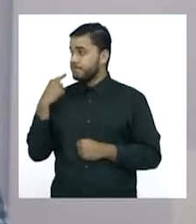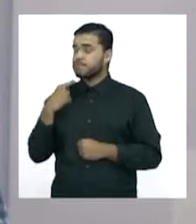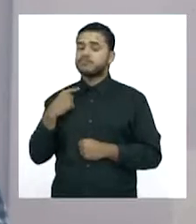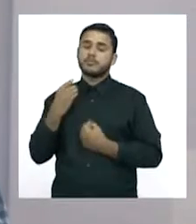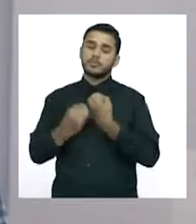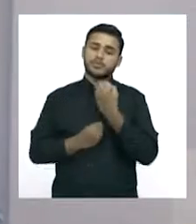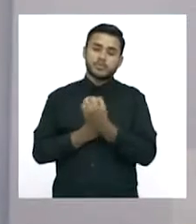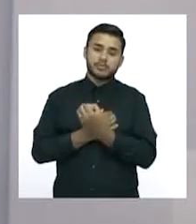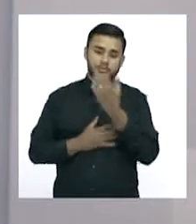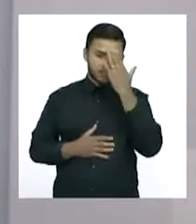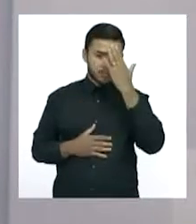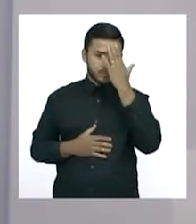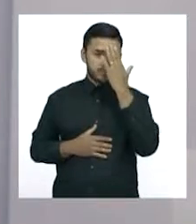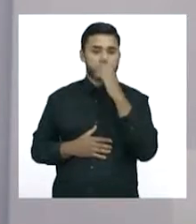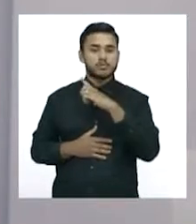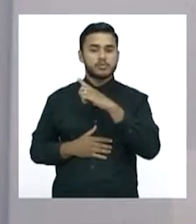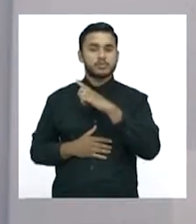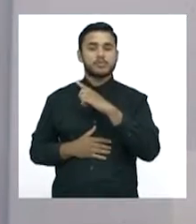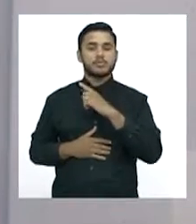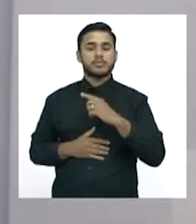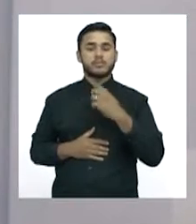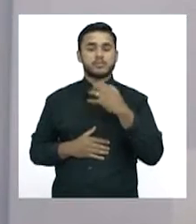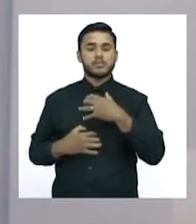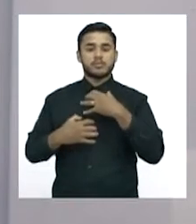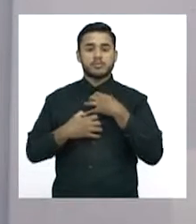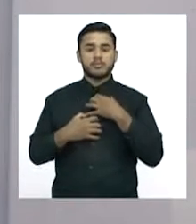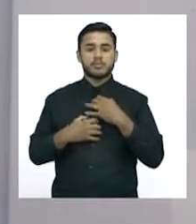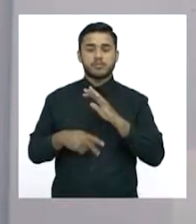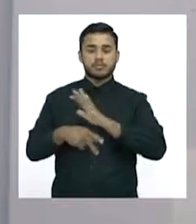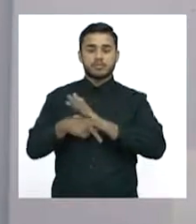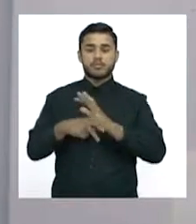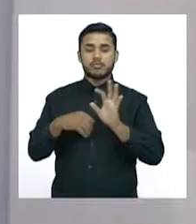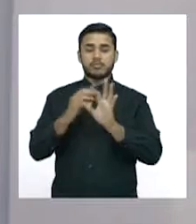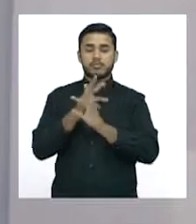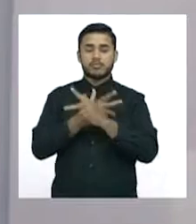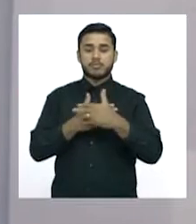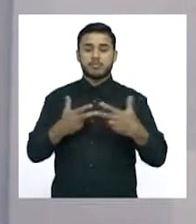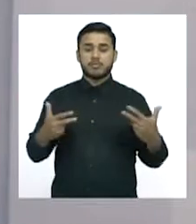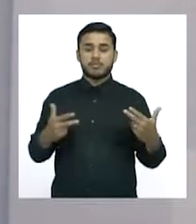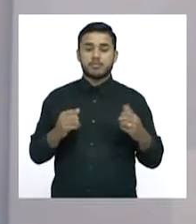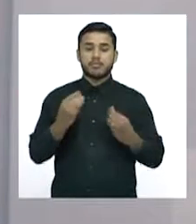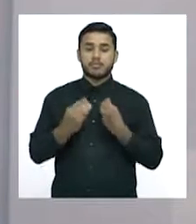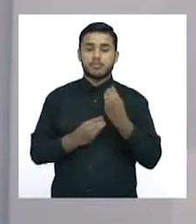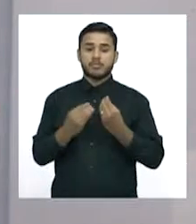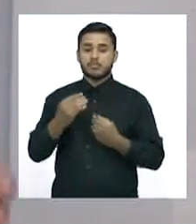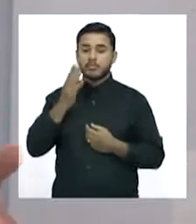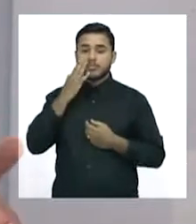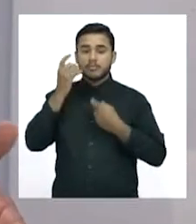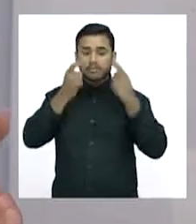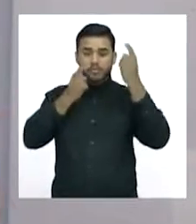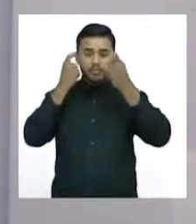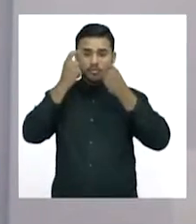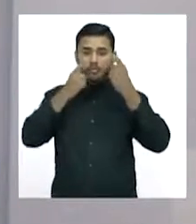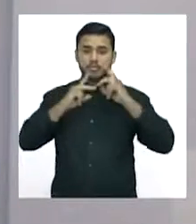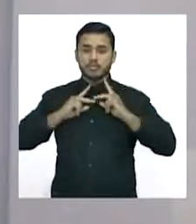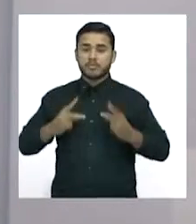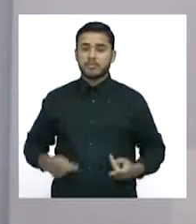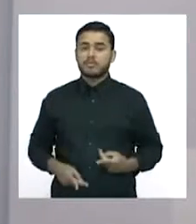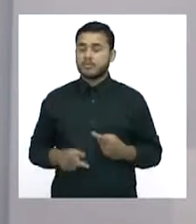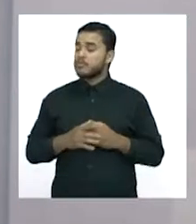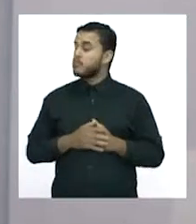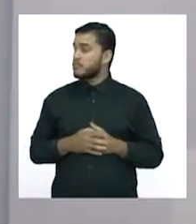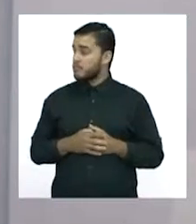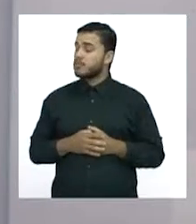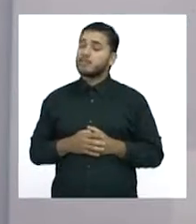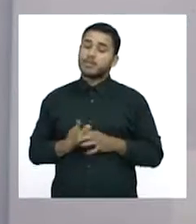realmente, obviamente a gente sente pela questão animal, mas em última instância a gente tem que preocupar com o ser humano. Animais